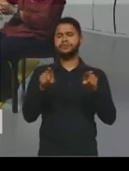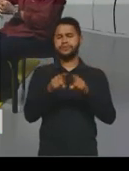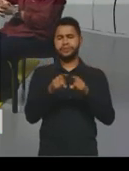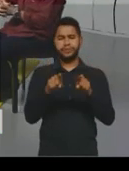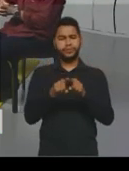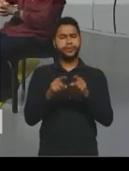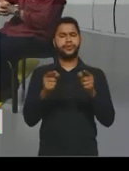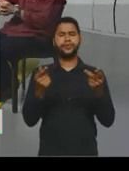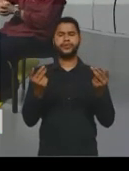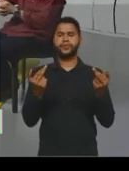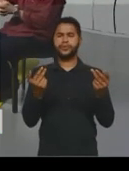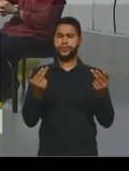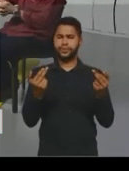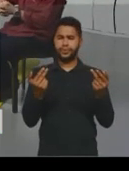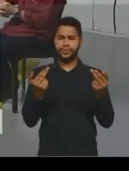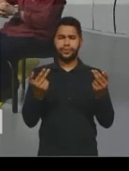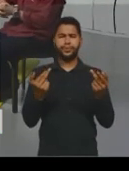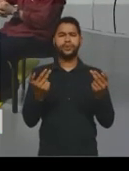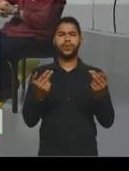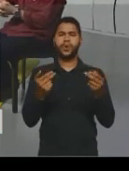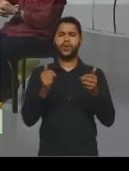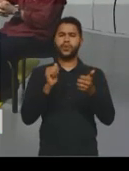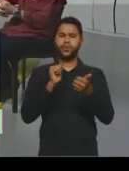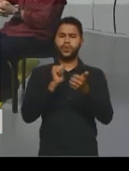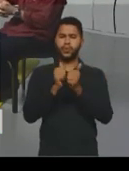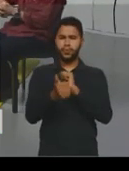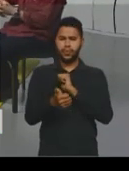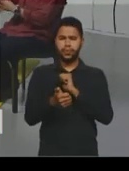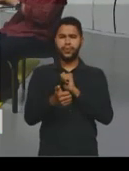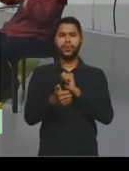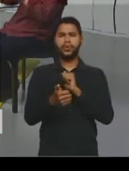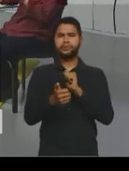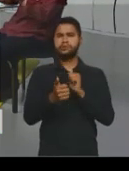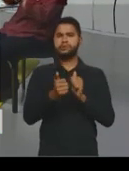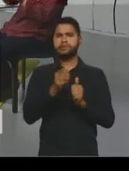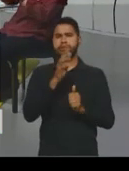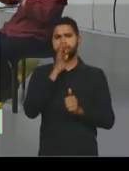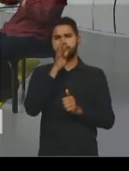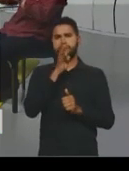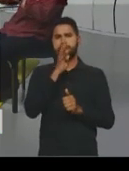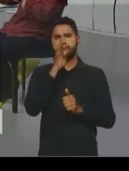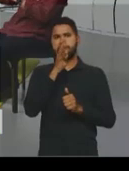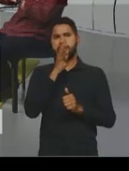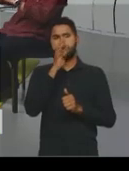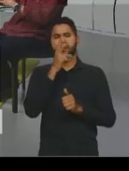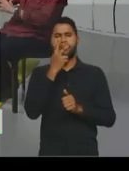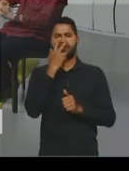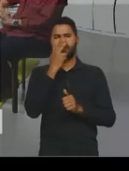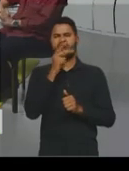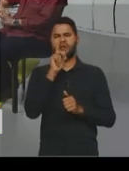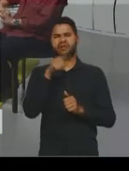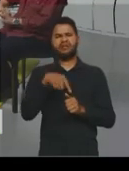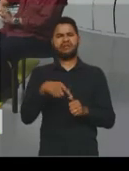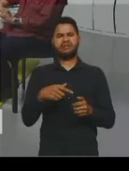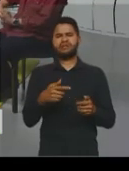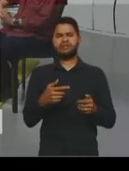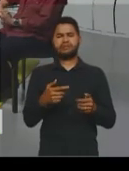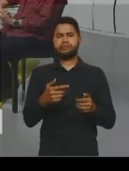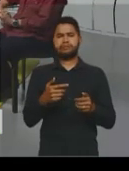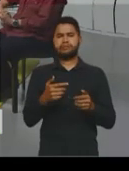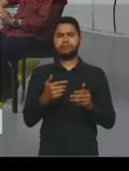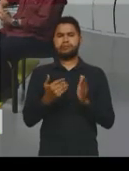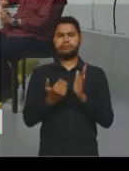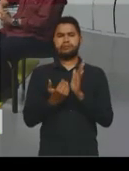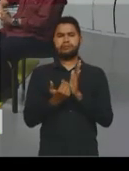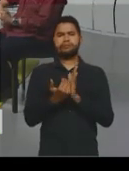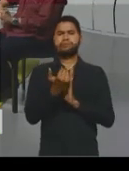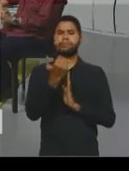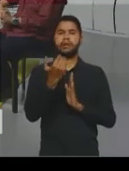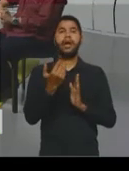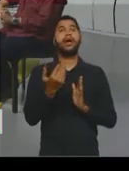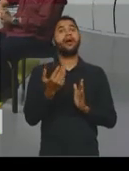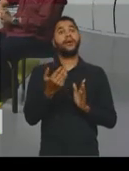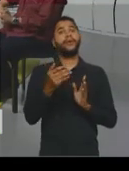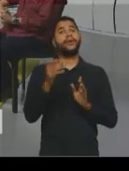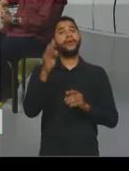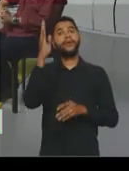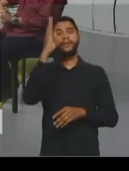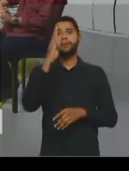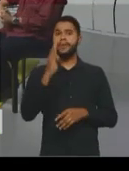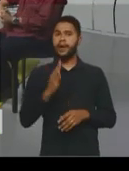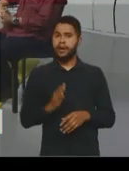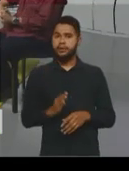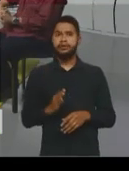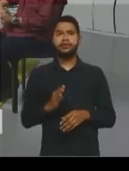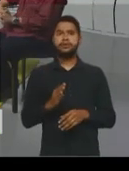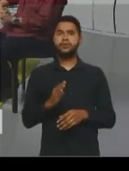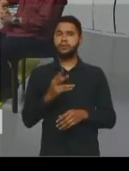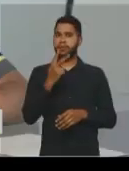né? tem. Muito, no esporte Exageram também. demais, acho que querer parecer pedante. Eu O acho que Brasil o é negócio um país do estrangeirismo, né? Aqui é muito